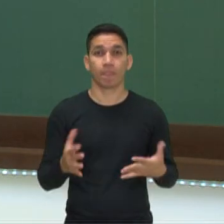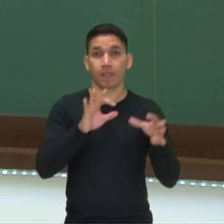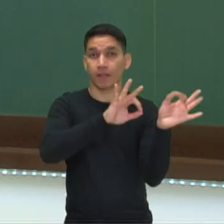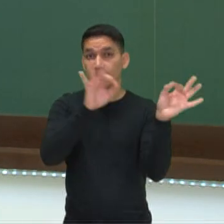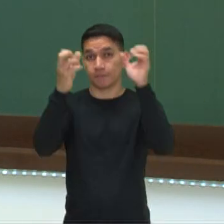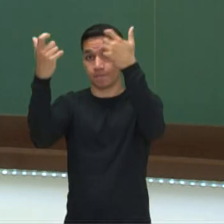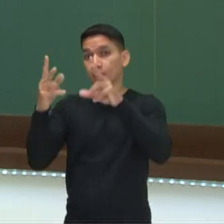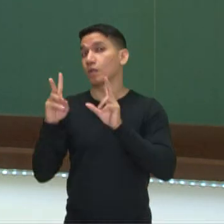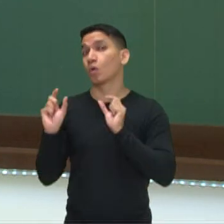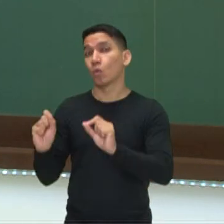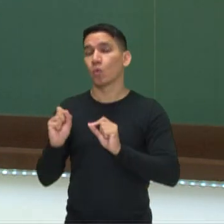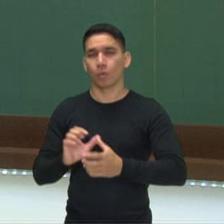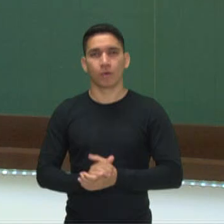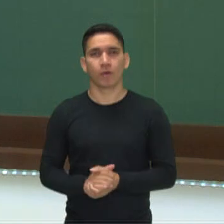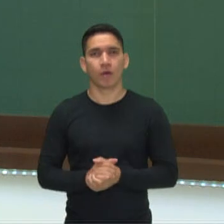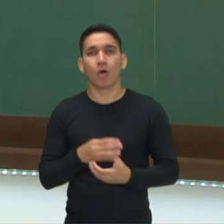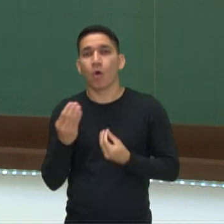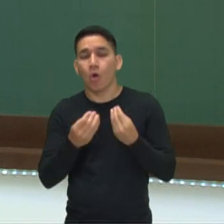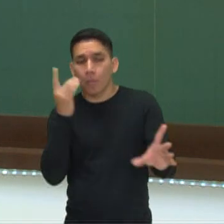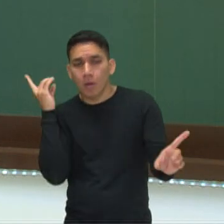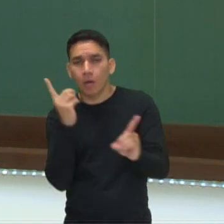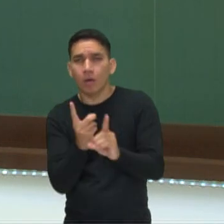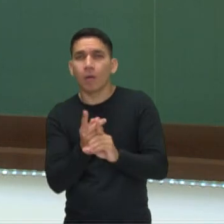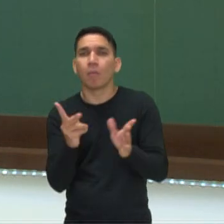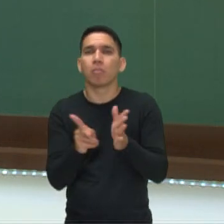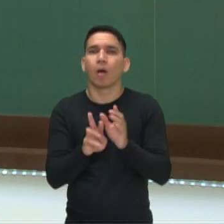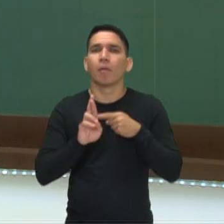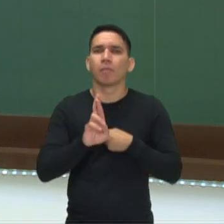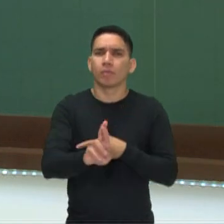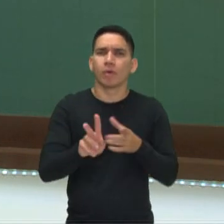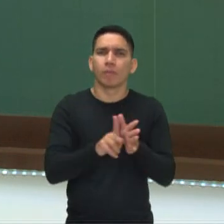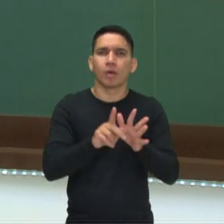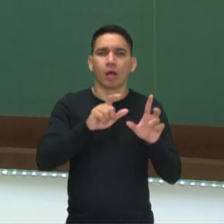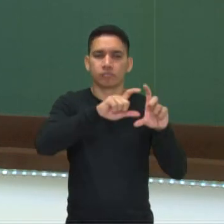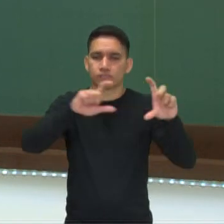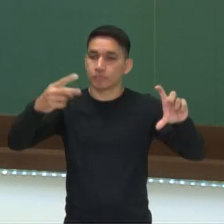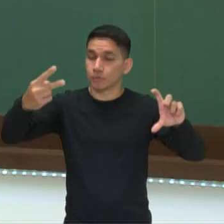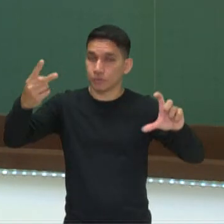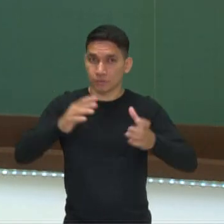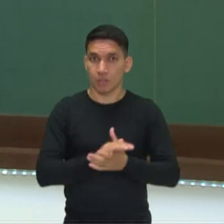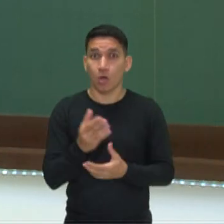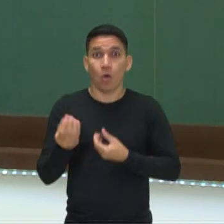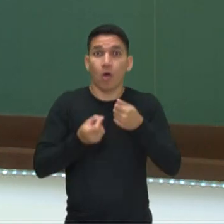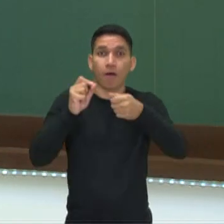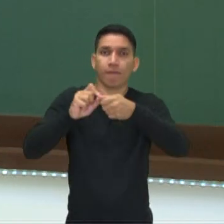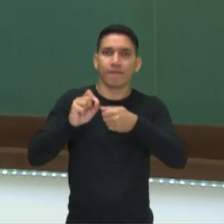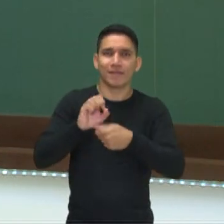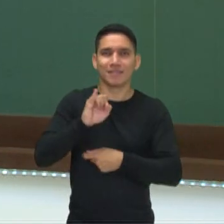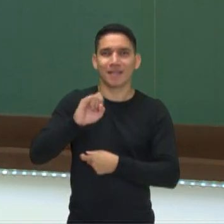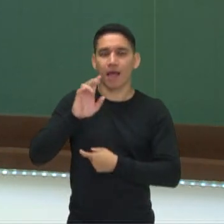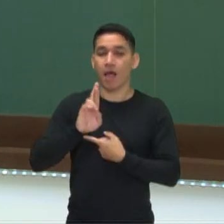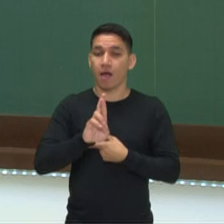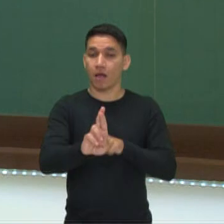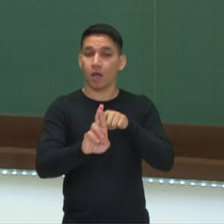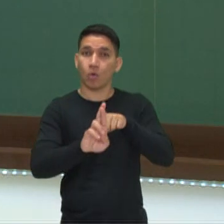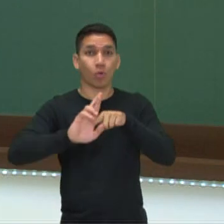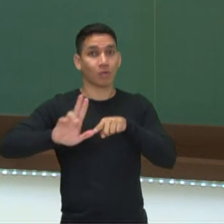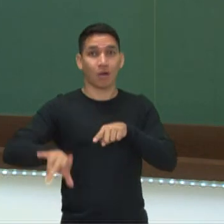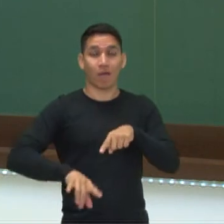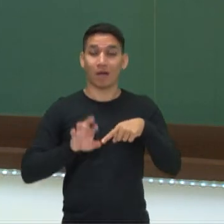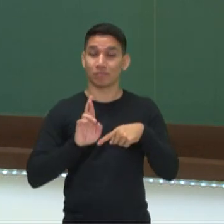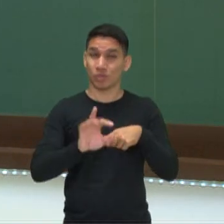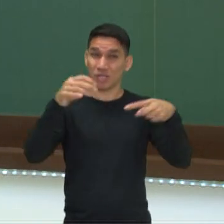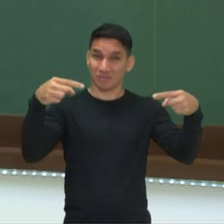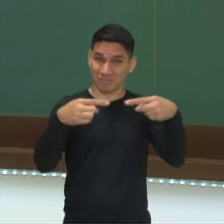nós vimos, gente, como ver a solução de uma equação de segundo grau, como fazer quando a raiz não é um valor